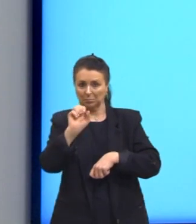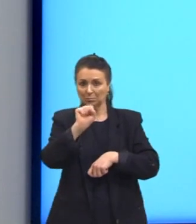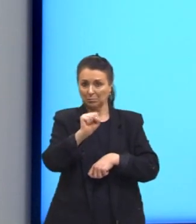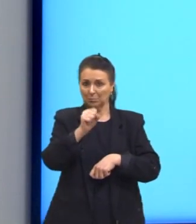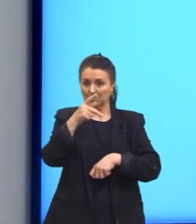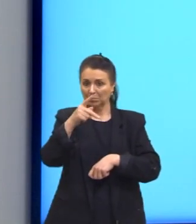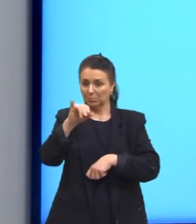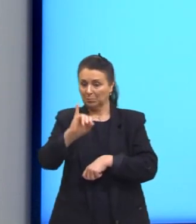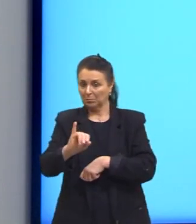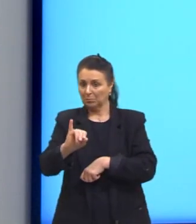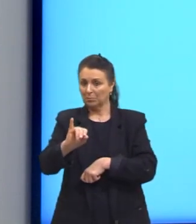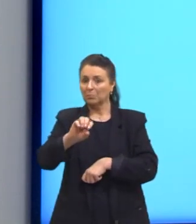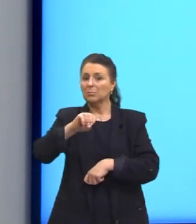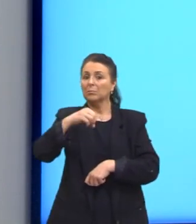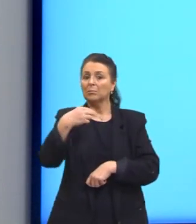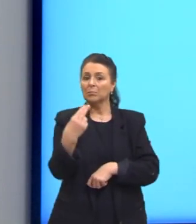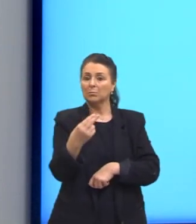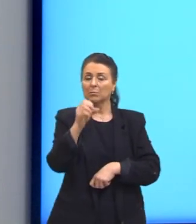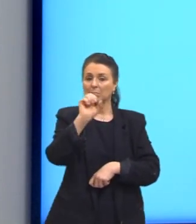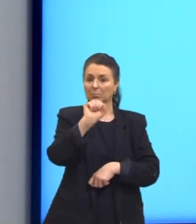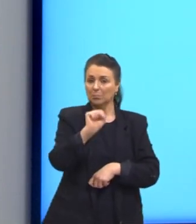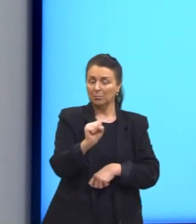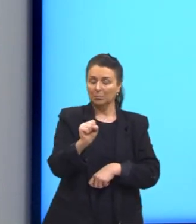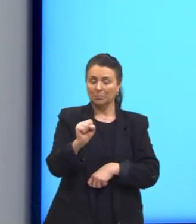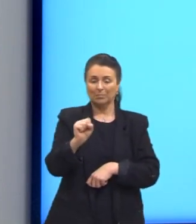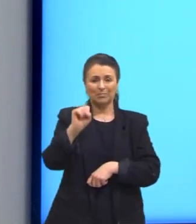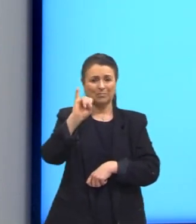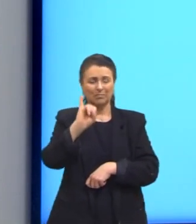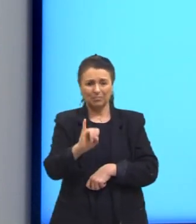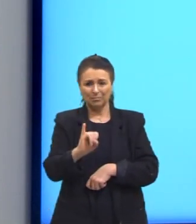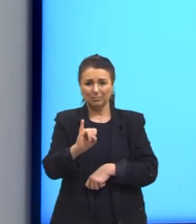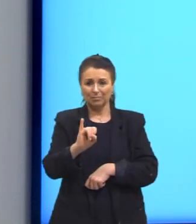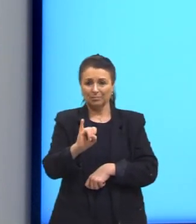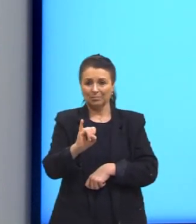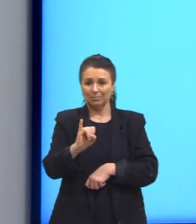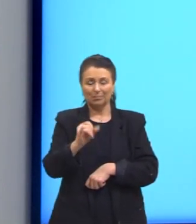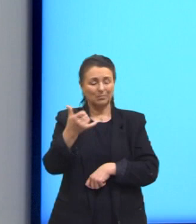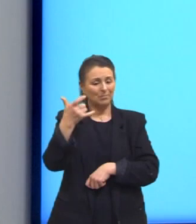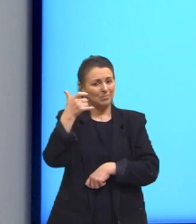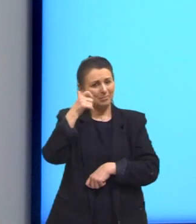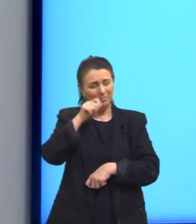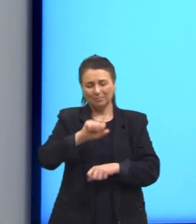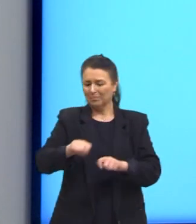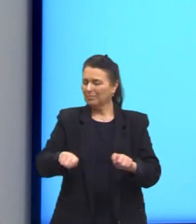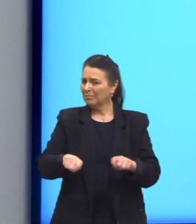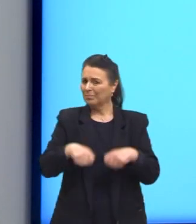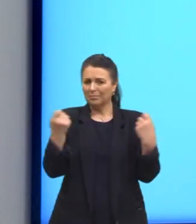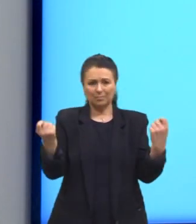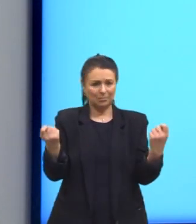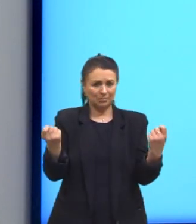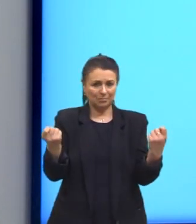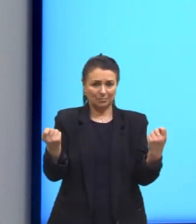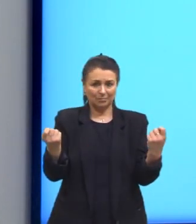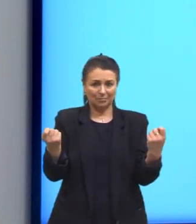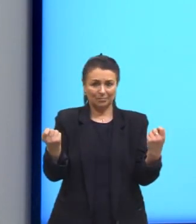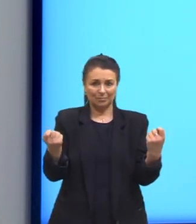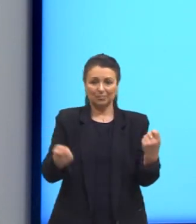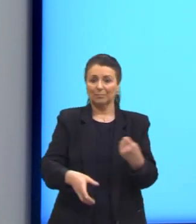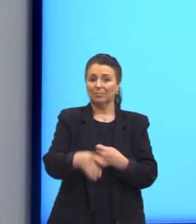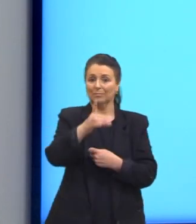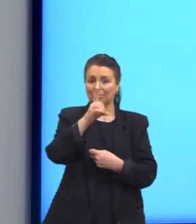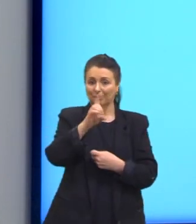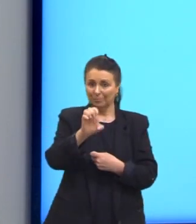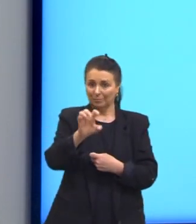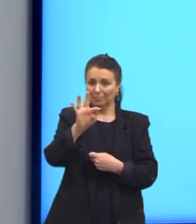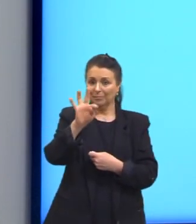SPI, ou ele vai ser um sistema impossível, o SI, tá? Então, o determinante ele está ligado com